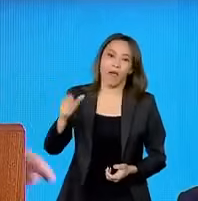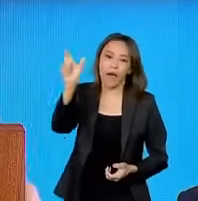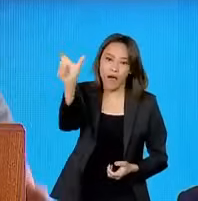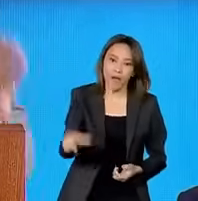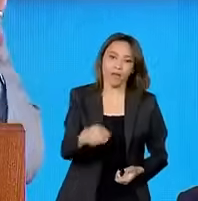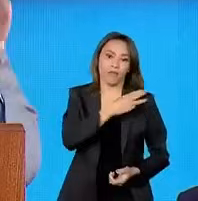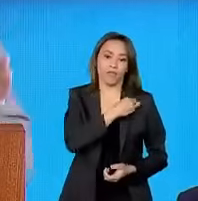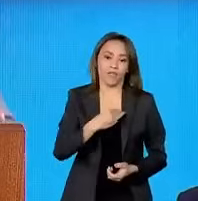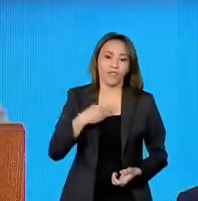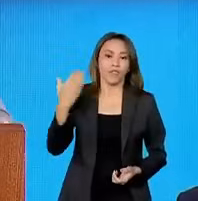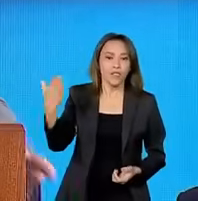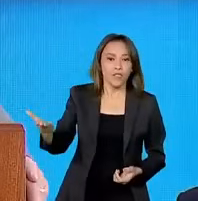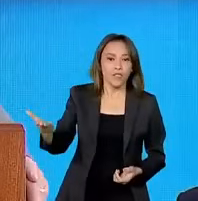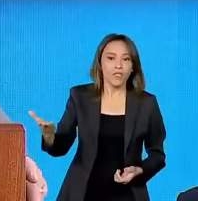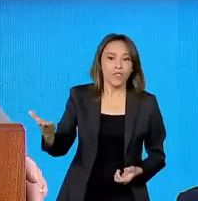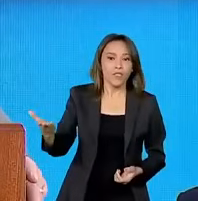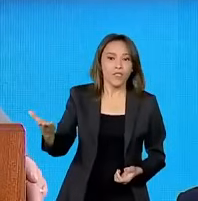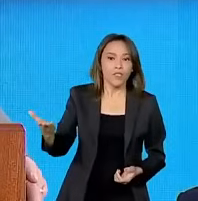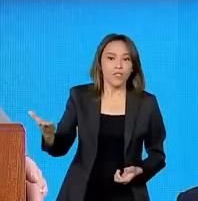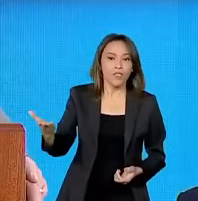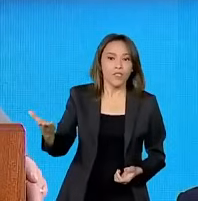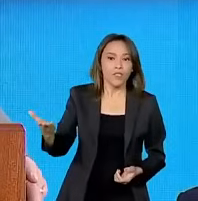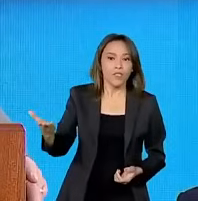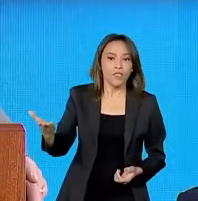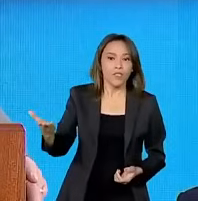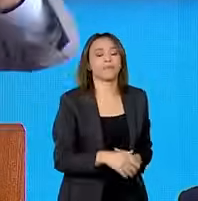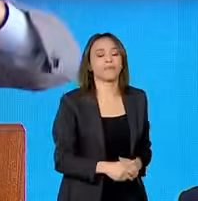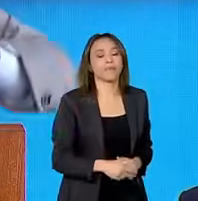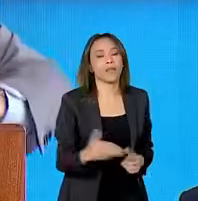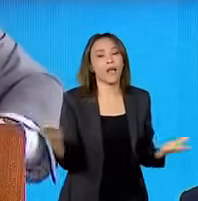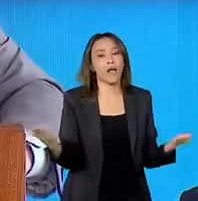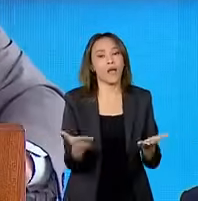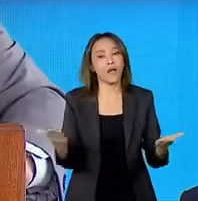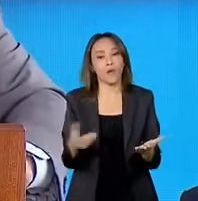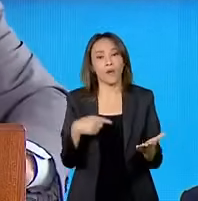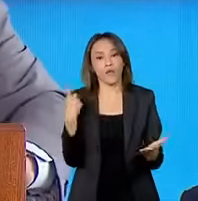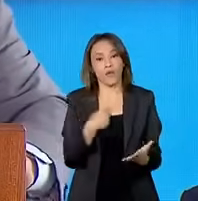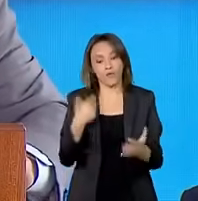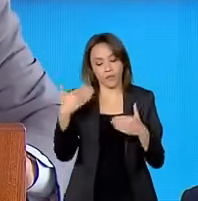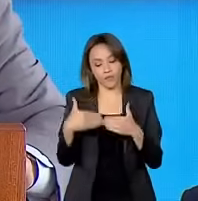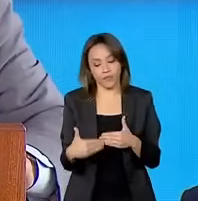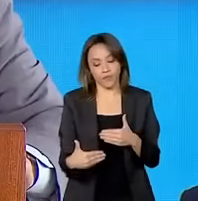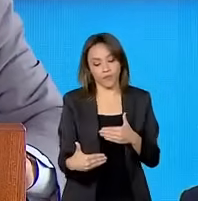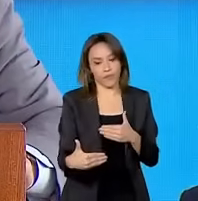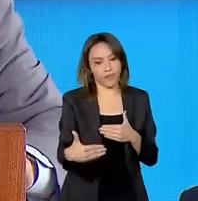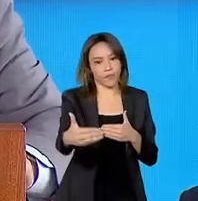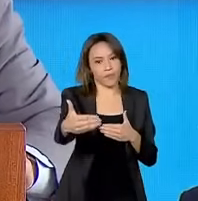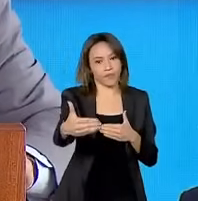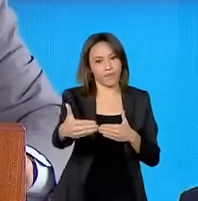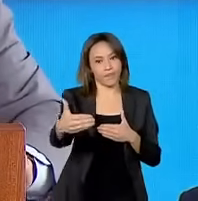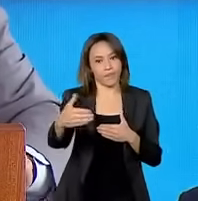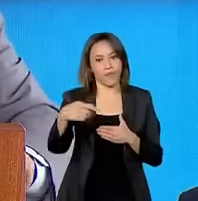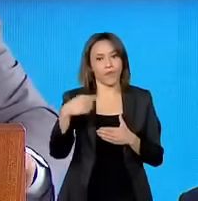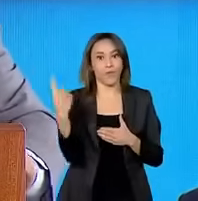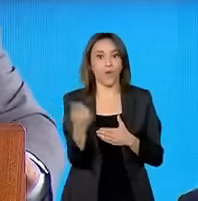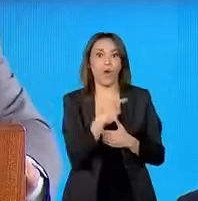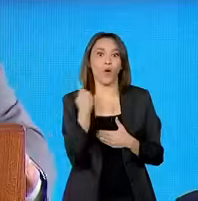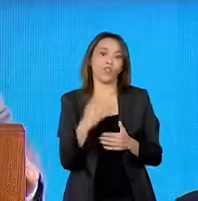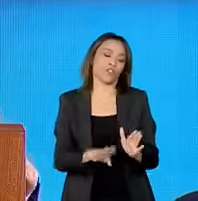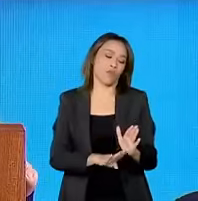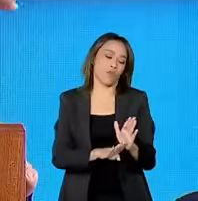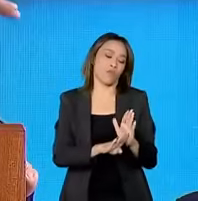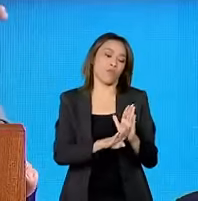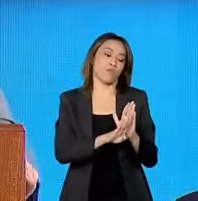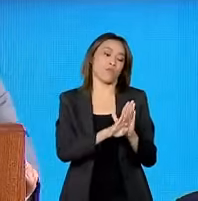obrigado, Márcio, companheiros ministros, nós agora entramos numa trajetória ascendente, não é uma